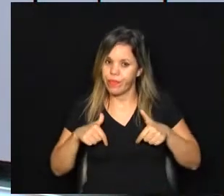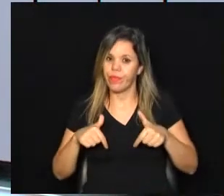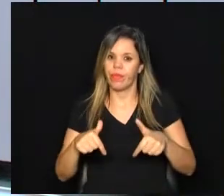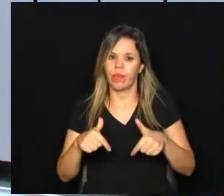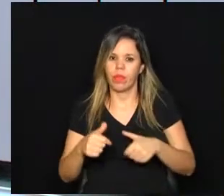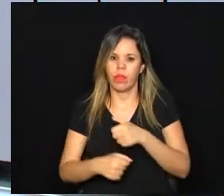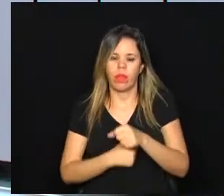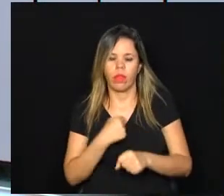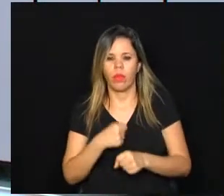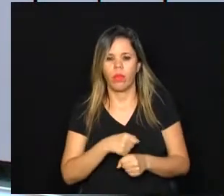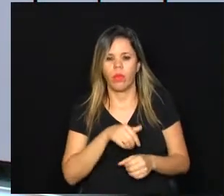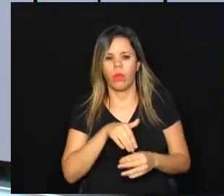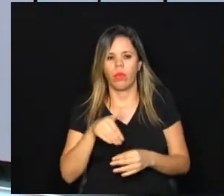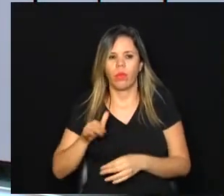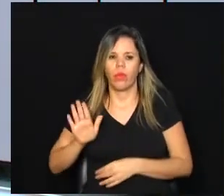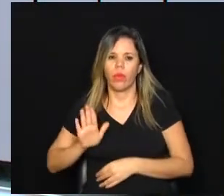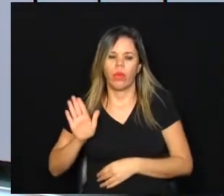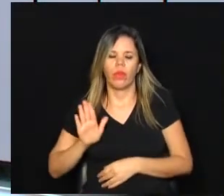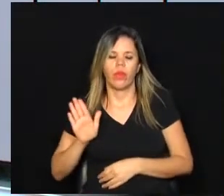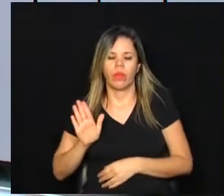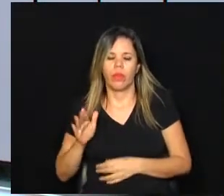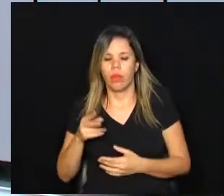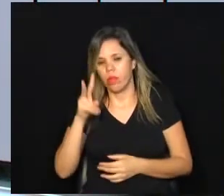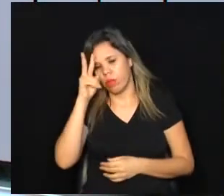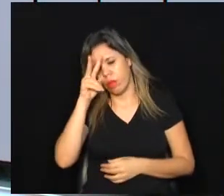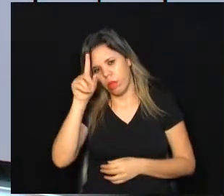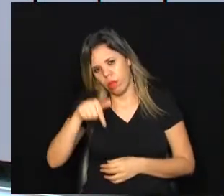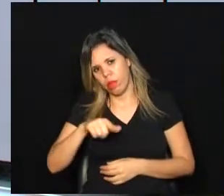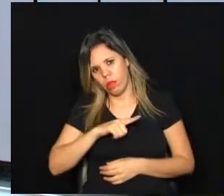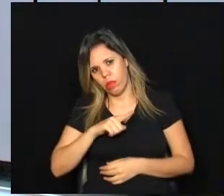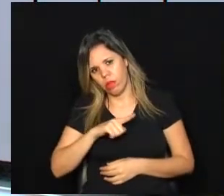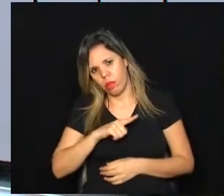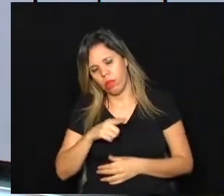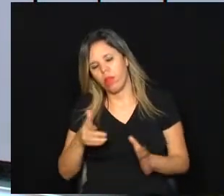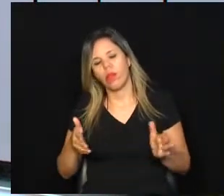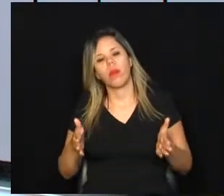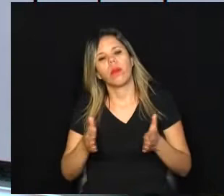ano eleitoral, você lembra disso, né, Chico? Havia um apelo,